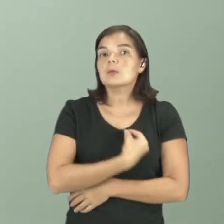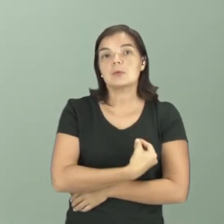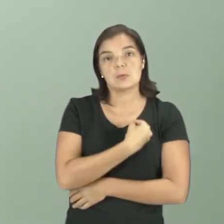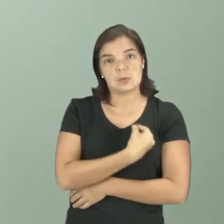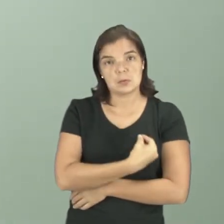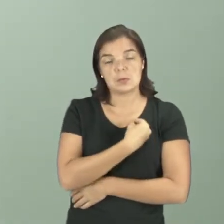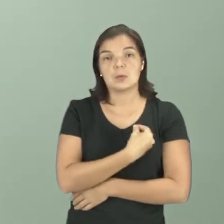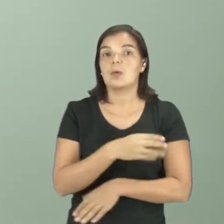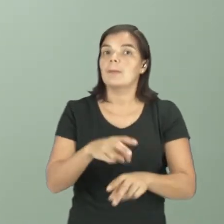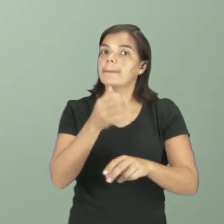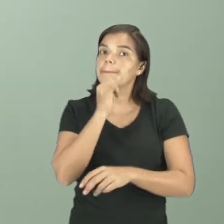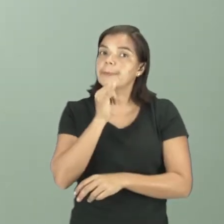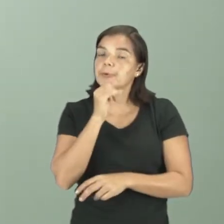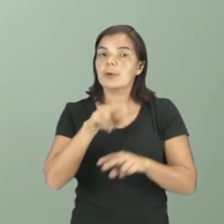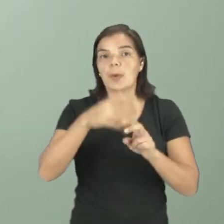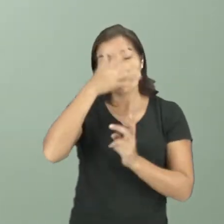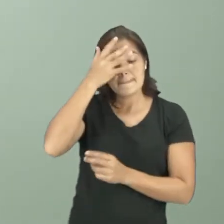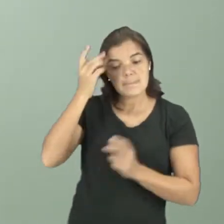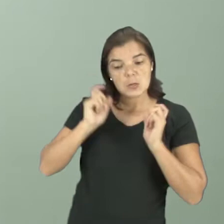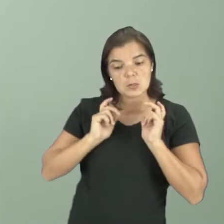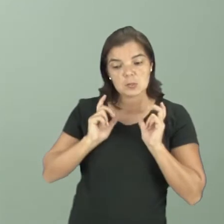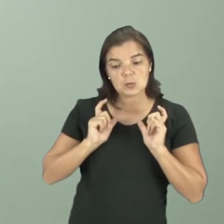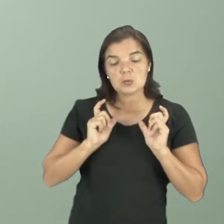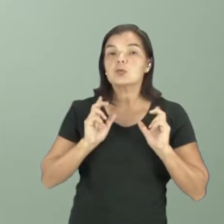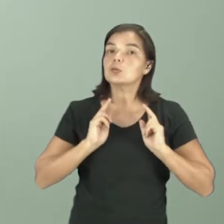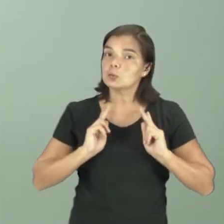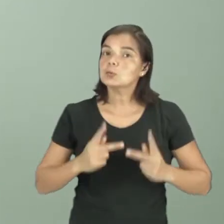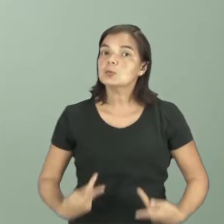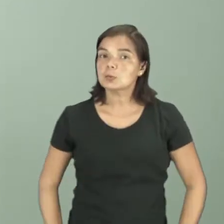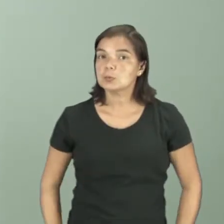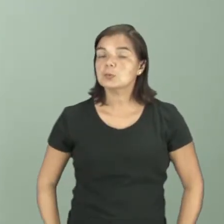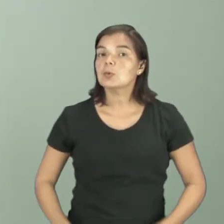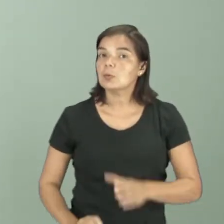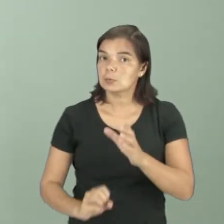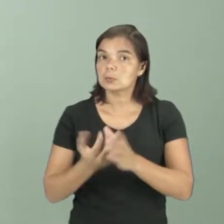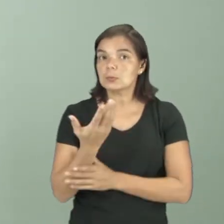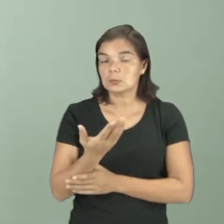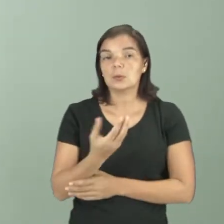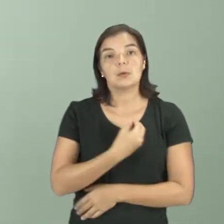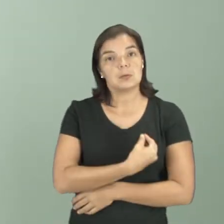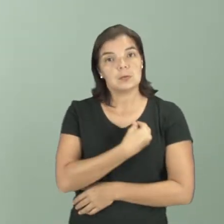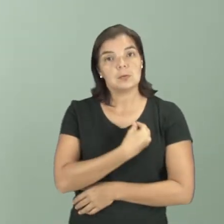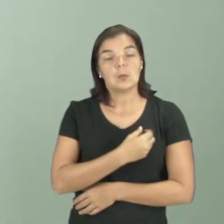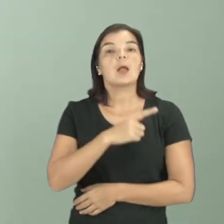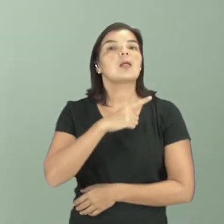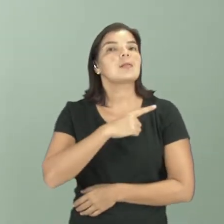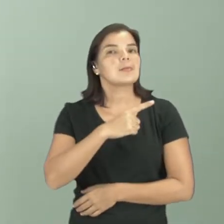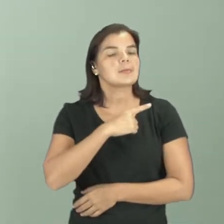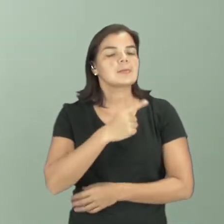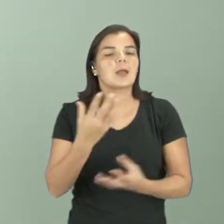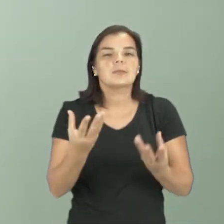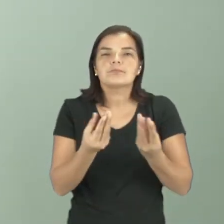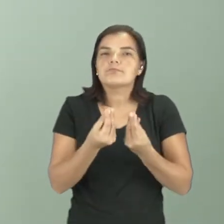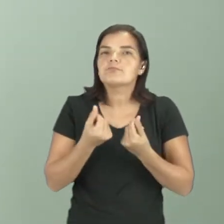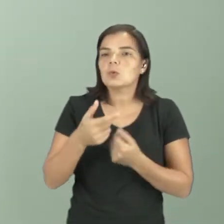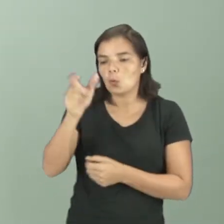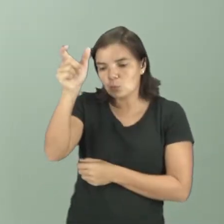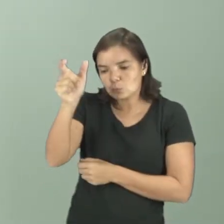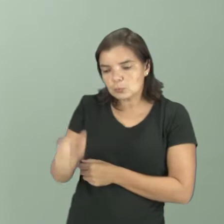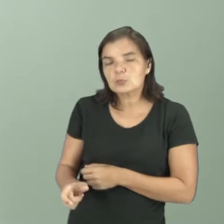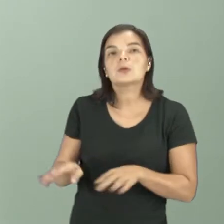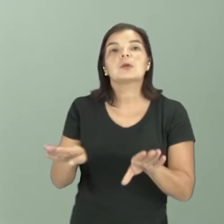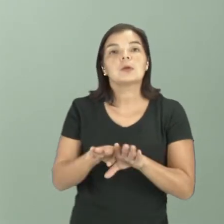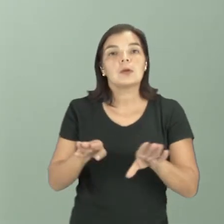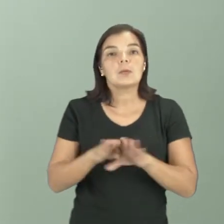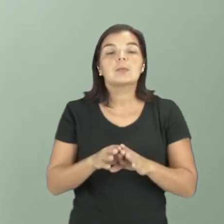existe. E, por exemplo, o ser humano, ele se realiza, realiza a sua essência na existência. Existe uma essência, existe um ser, e